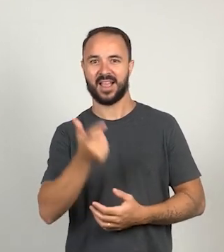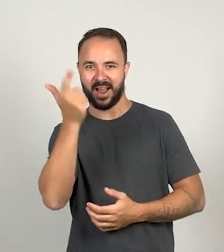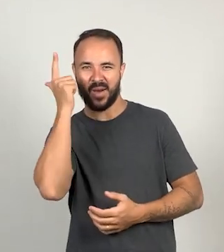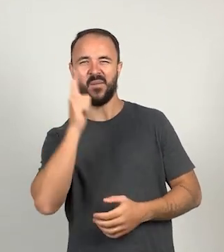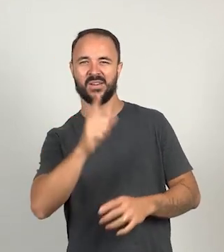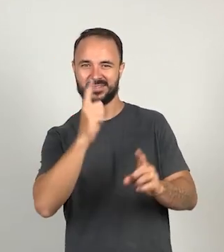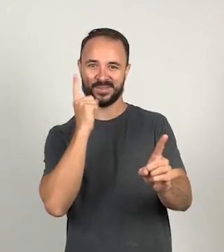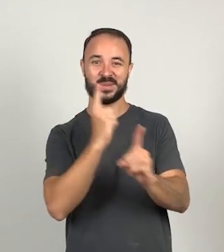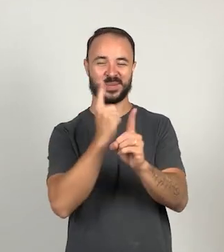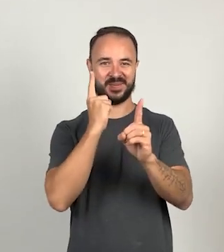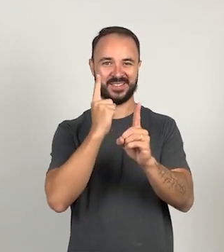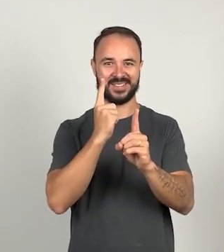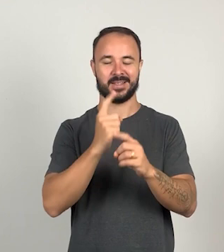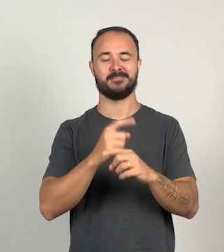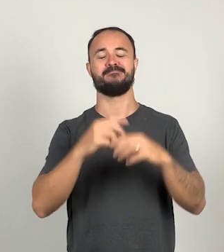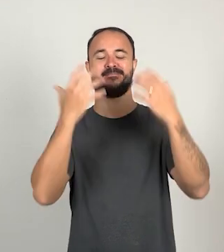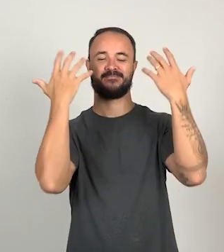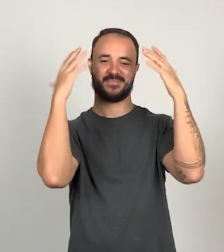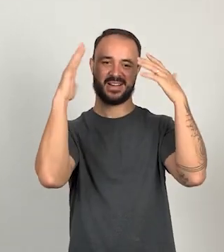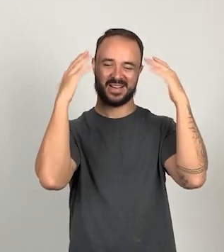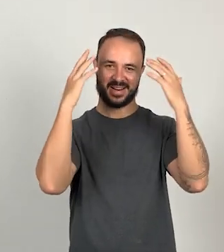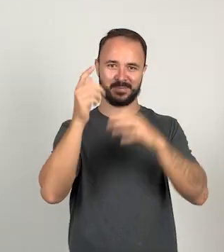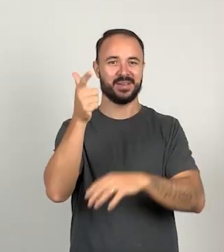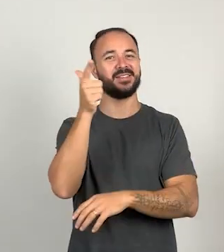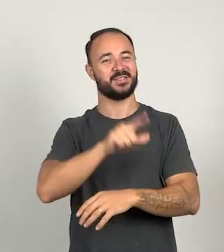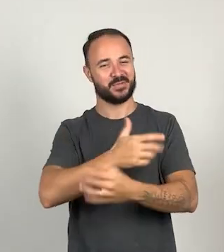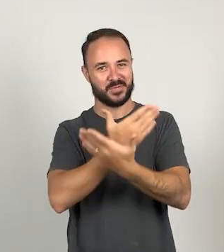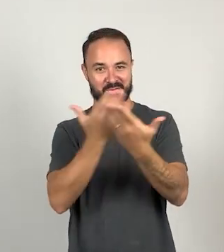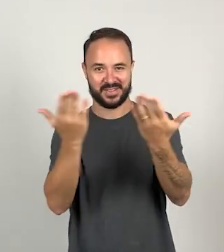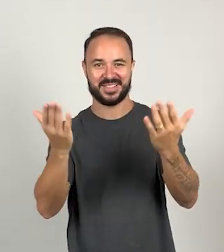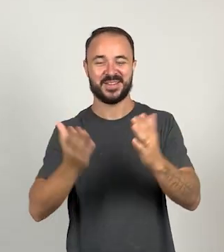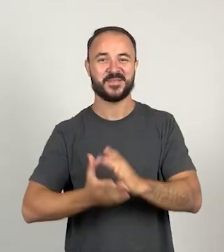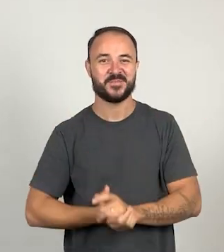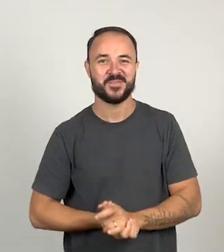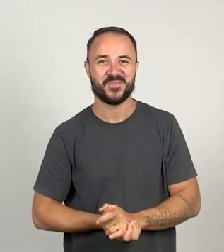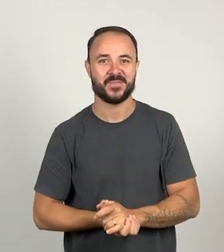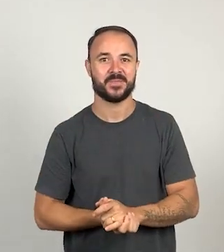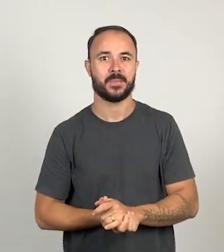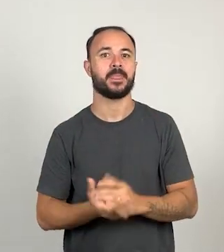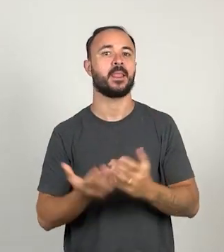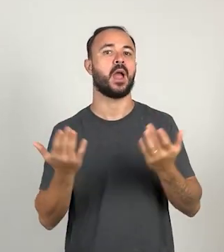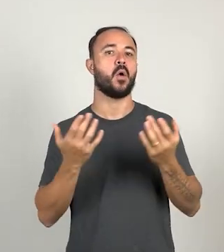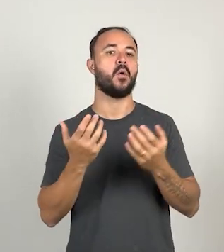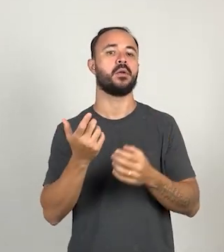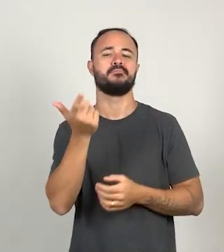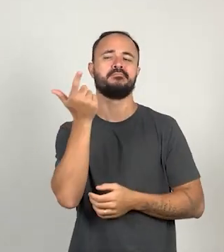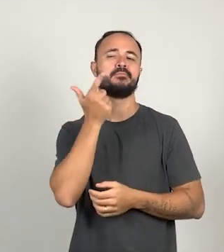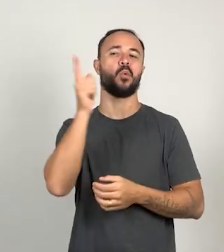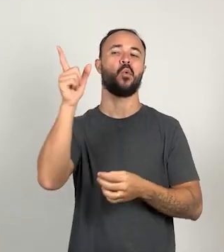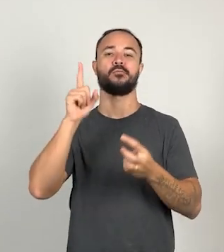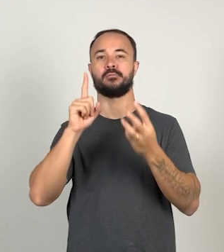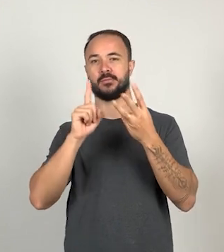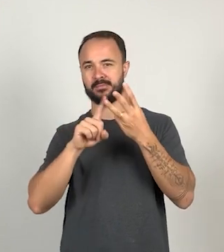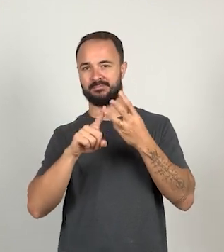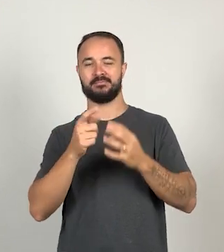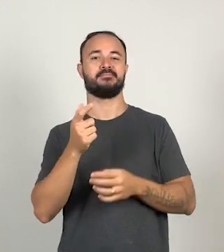Conseguiu descobrir? Parabéns novamente! Vamos para o nosso outro